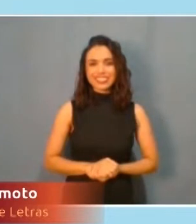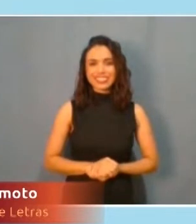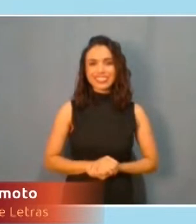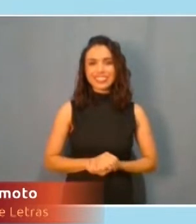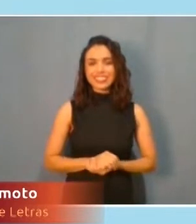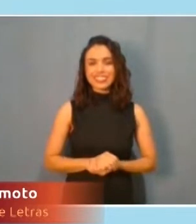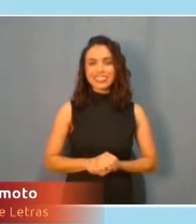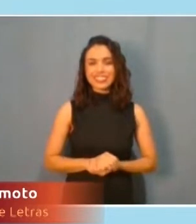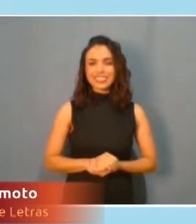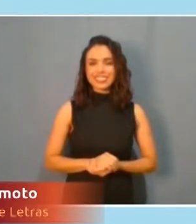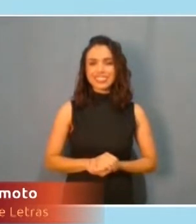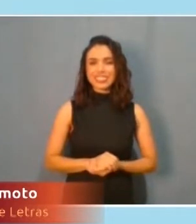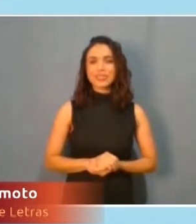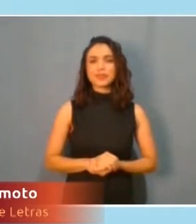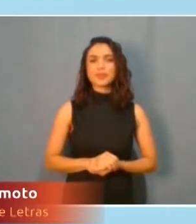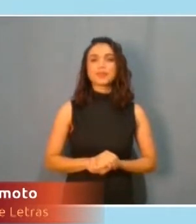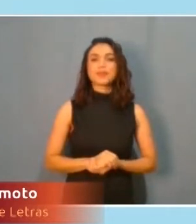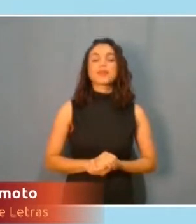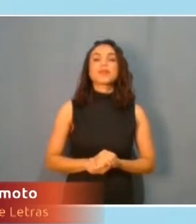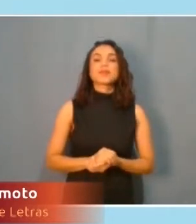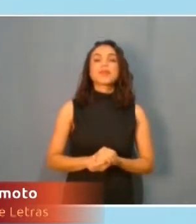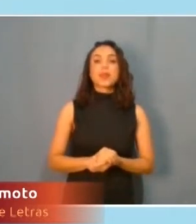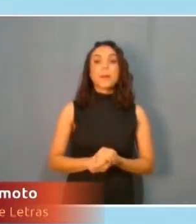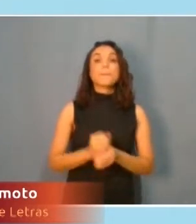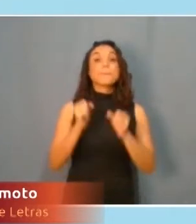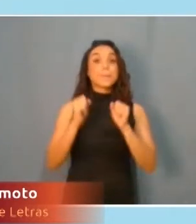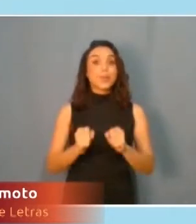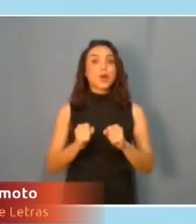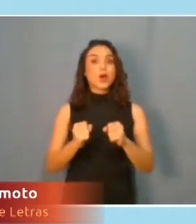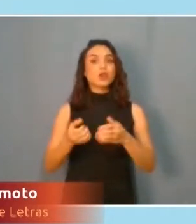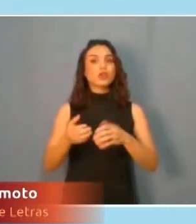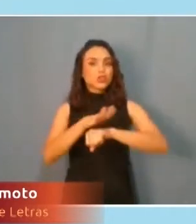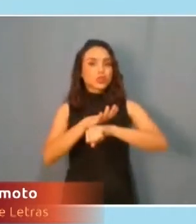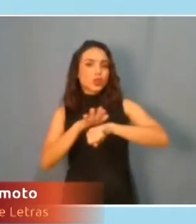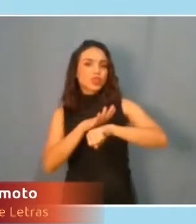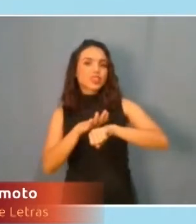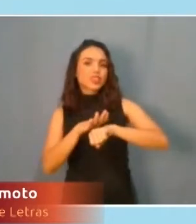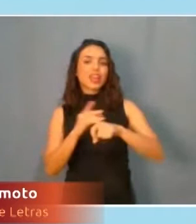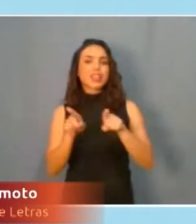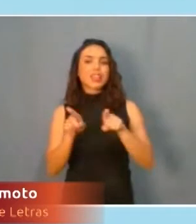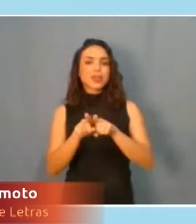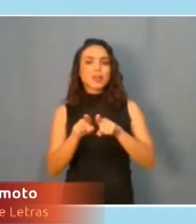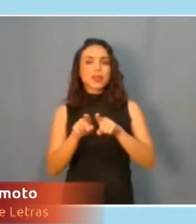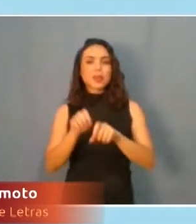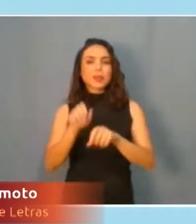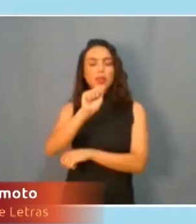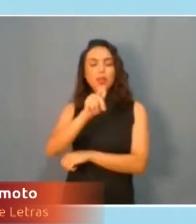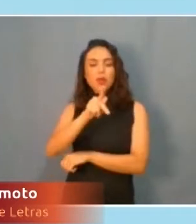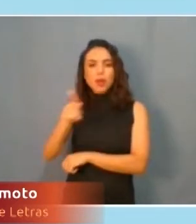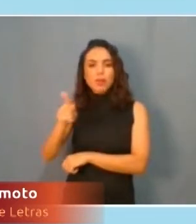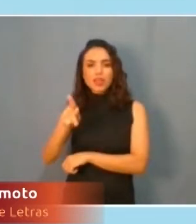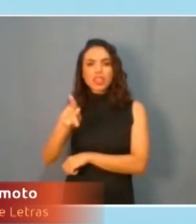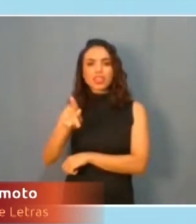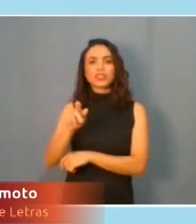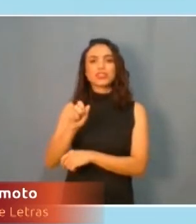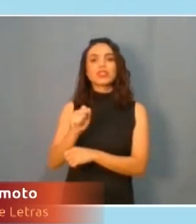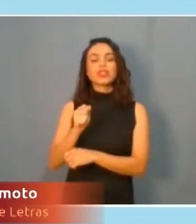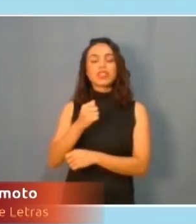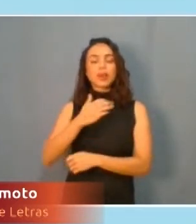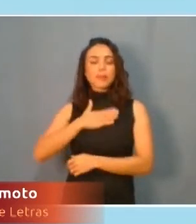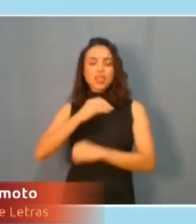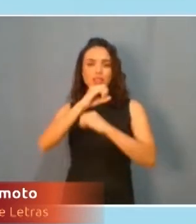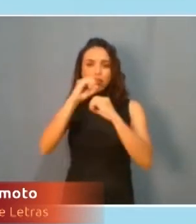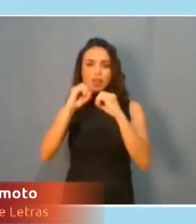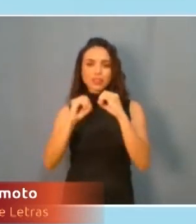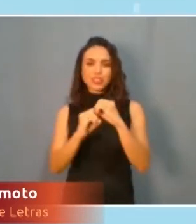pode conversar com a gente pelo aplicativo da TV UFG, só baixar gratuitamente no seu celular de modelo Android. E, ainda mais